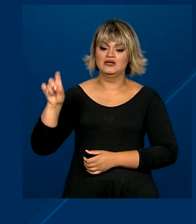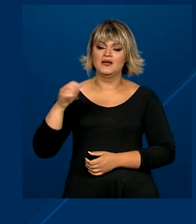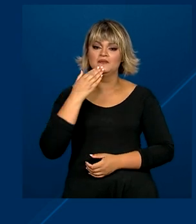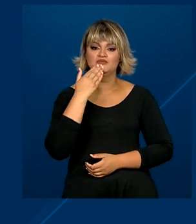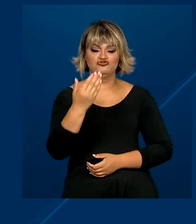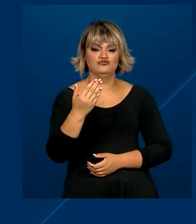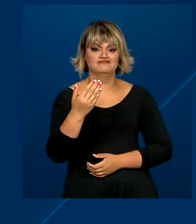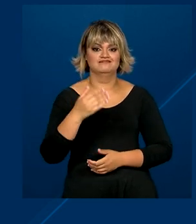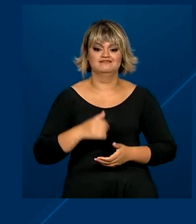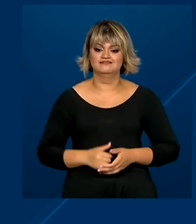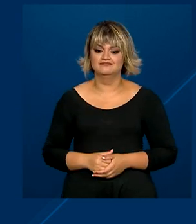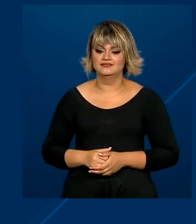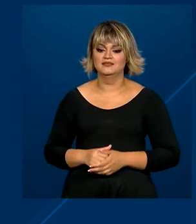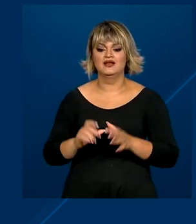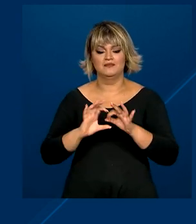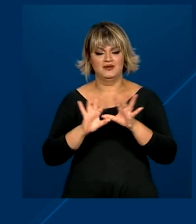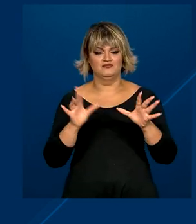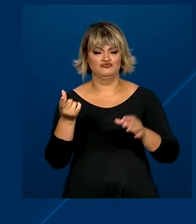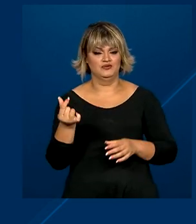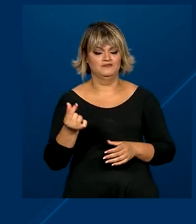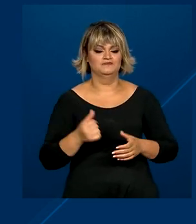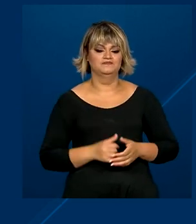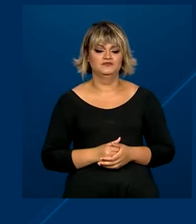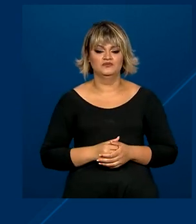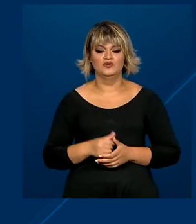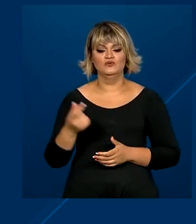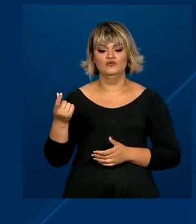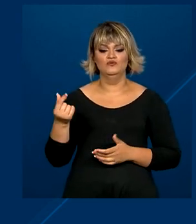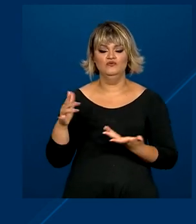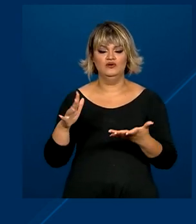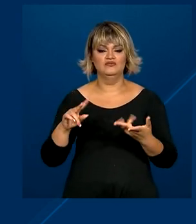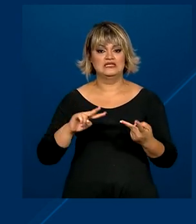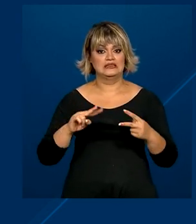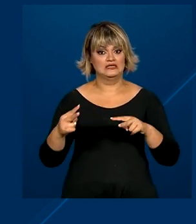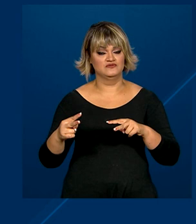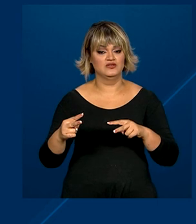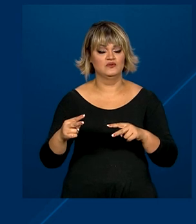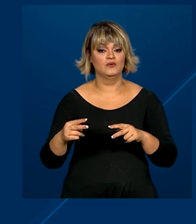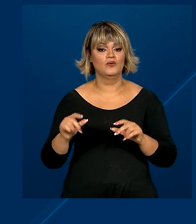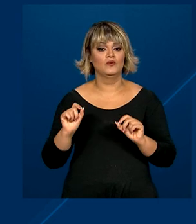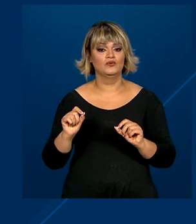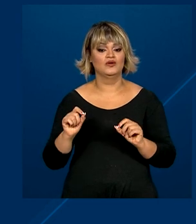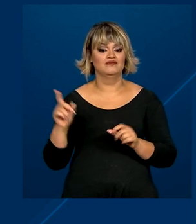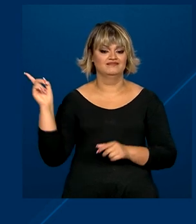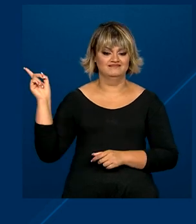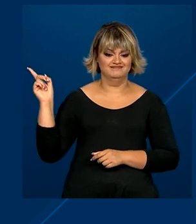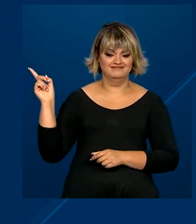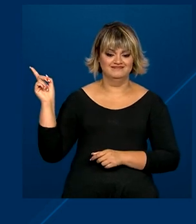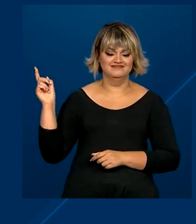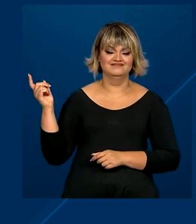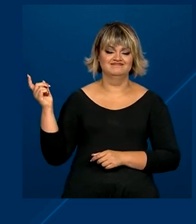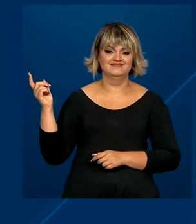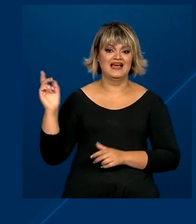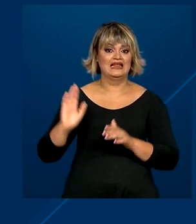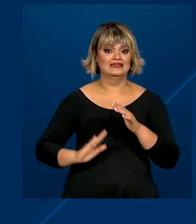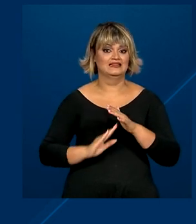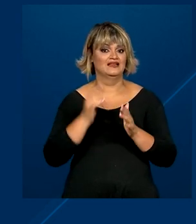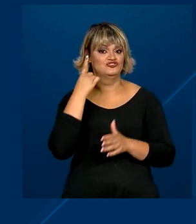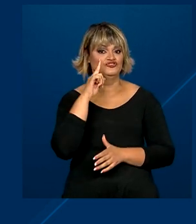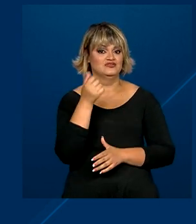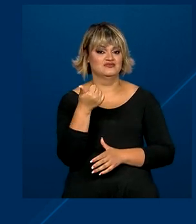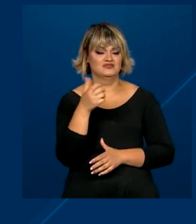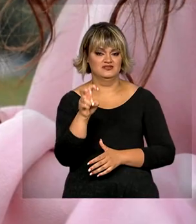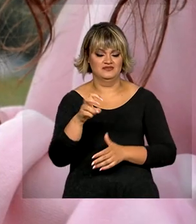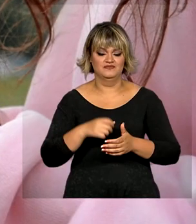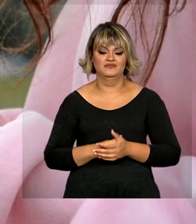Solicitar Saque para liberação do dinheiro. O valor será transferido para a conta do Caixa Tem em até 15